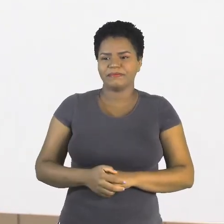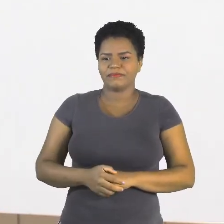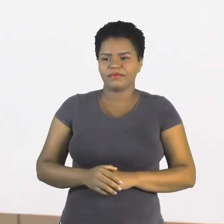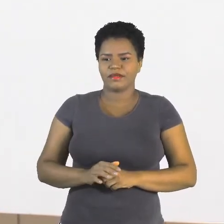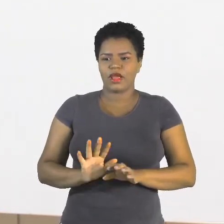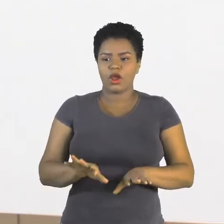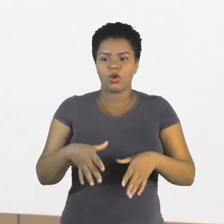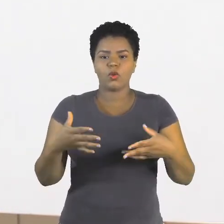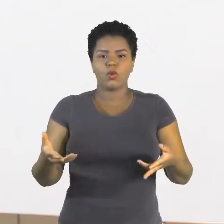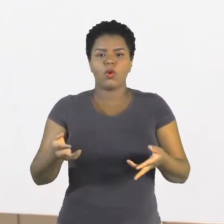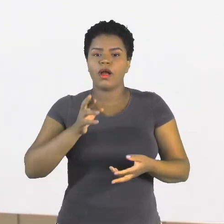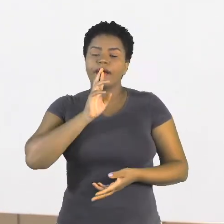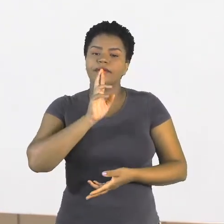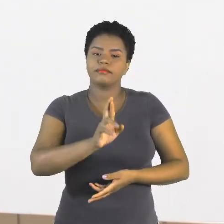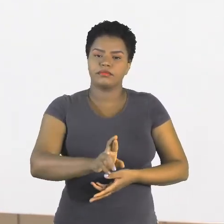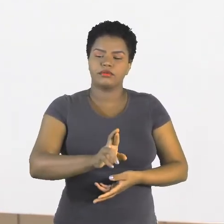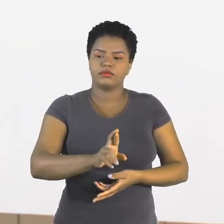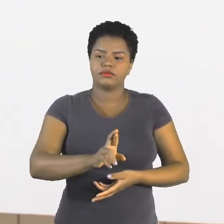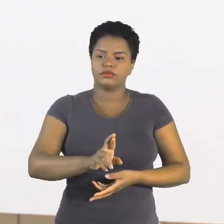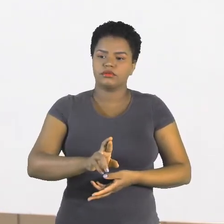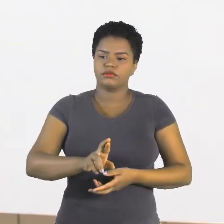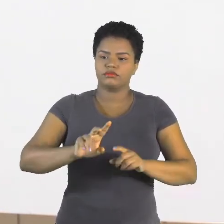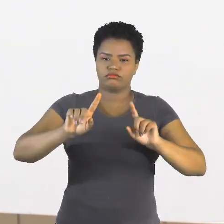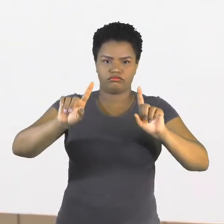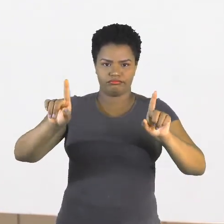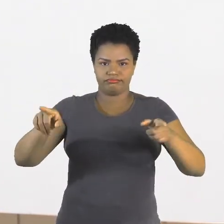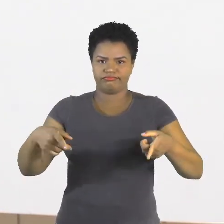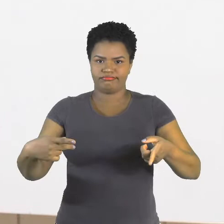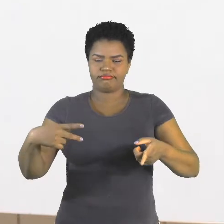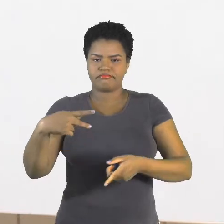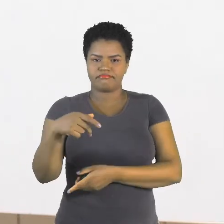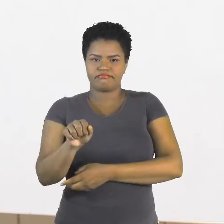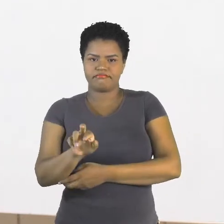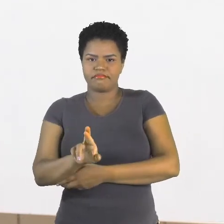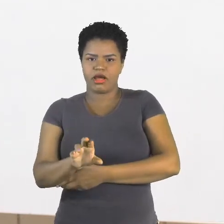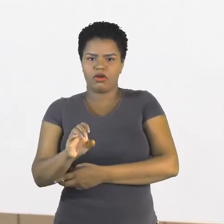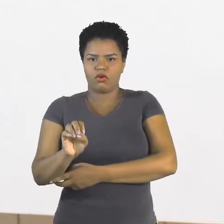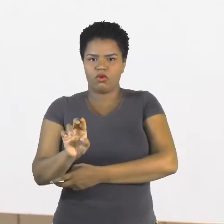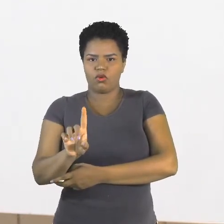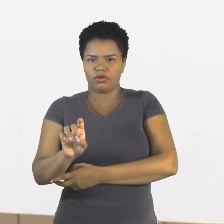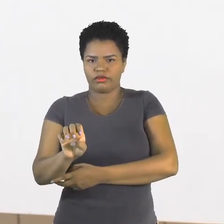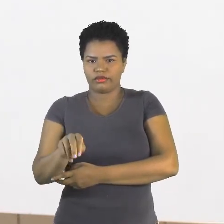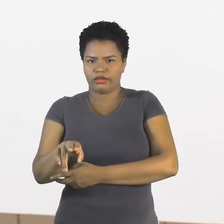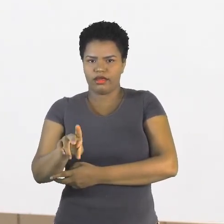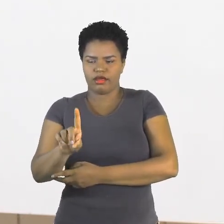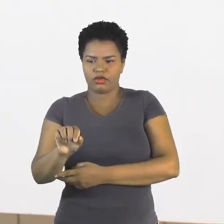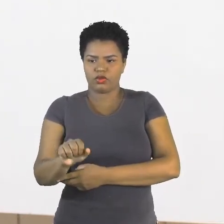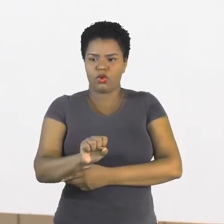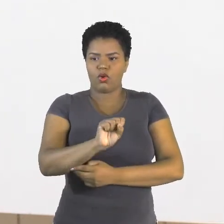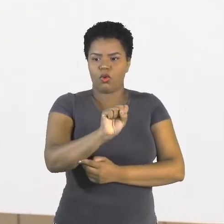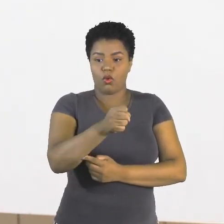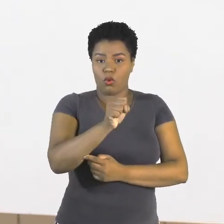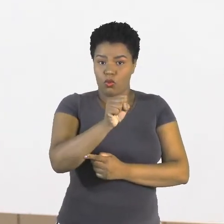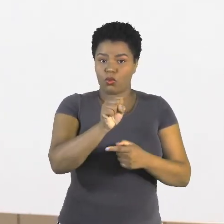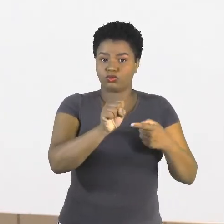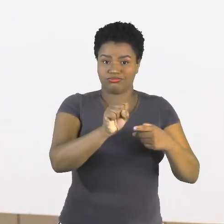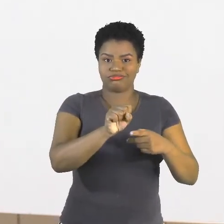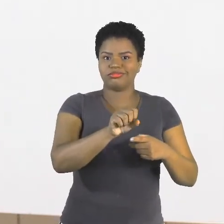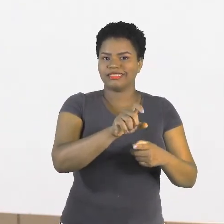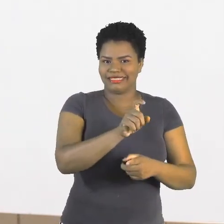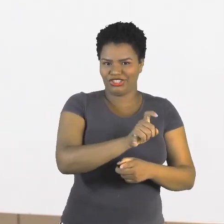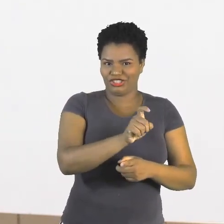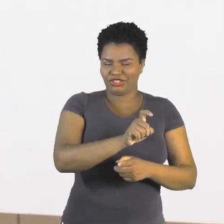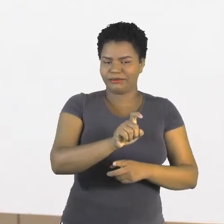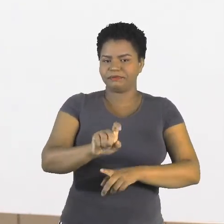nossa solução, pessoal? O par ordenado. O par ordenado é 8, porque o x aparece primeiro, e 4.